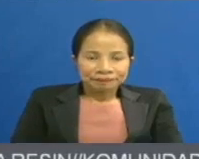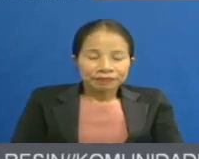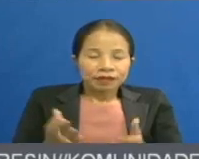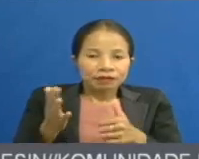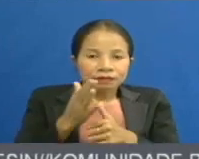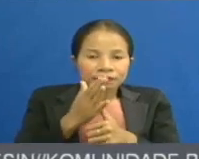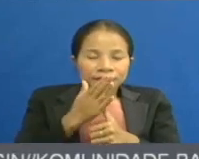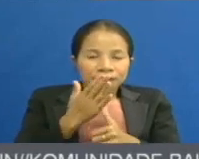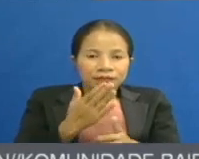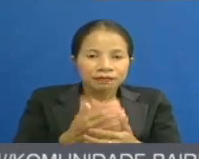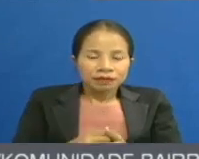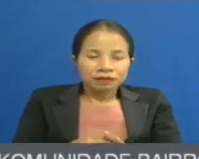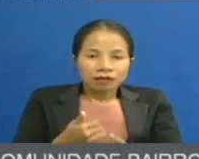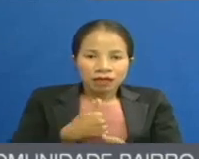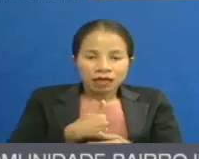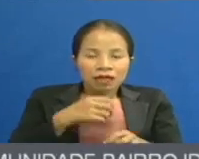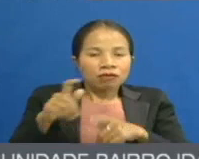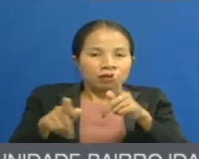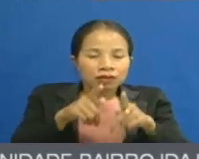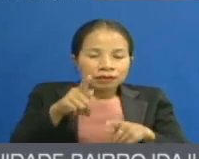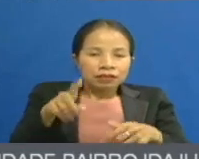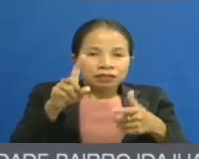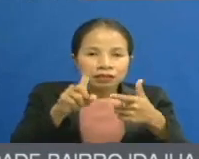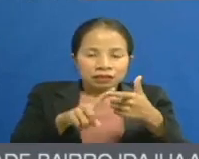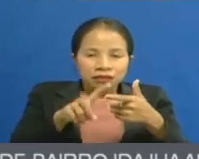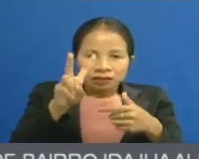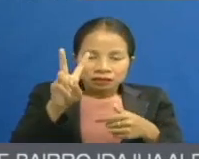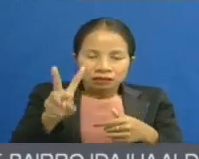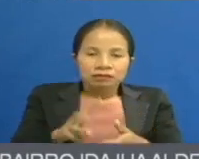primeiro, hahalo ke mania, segundo,